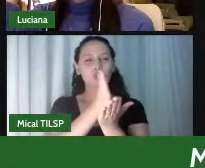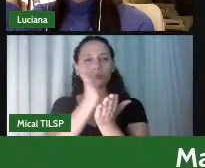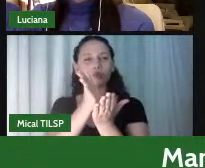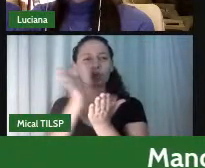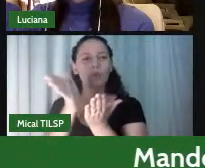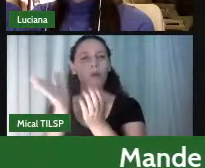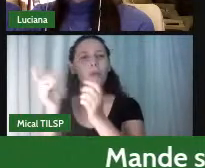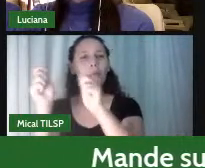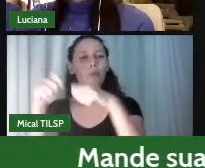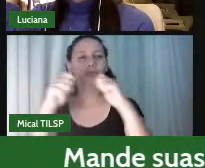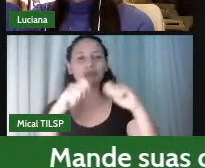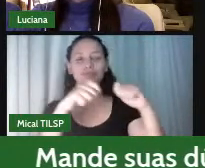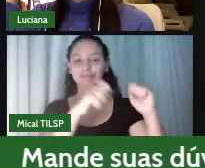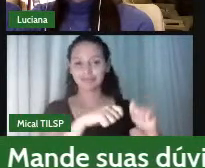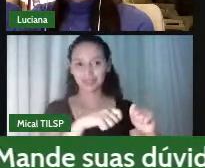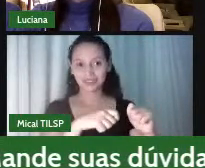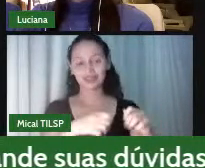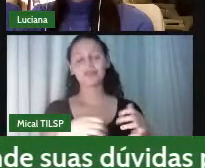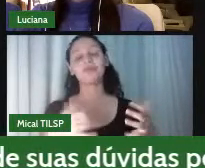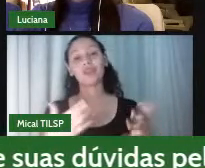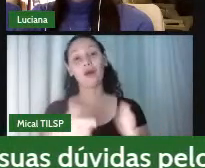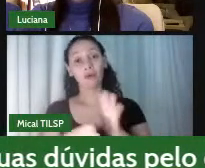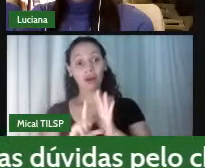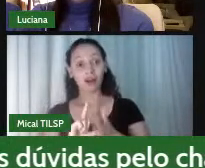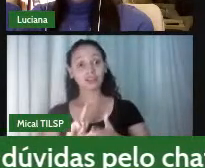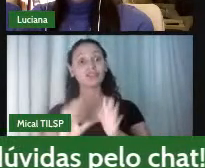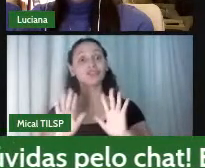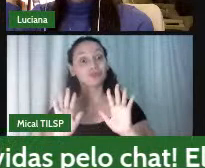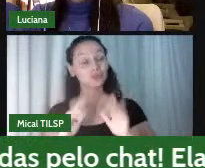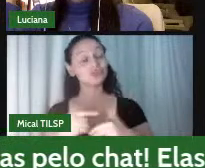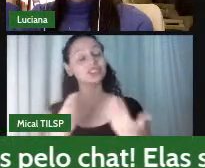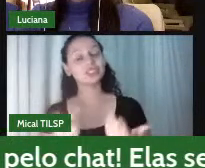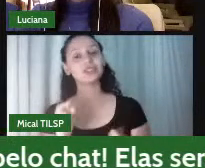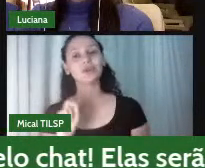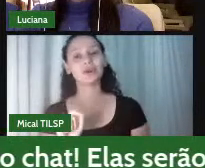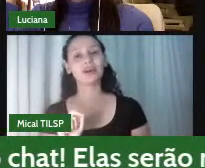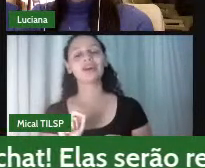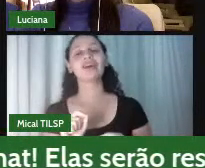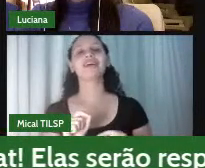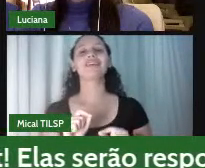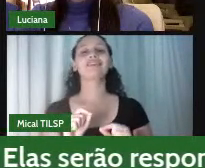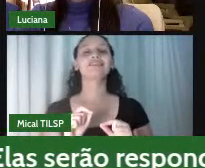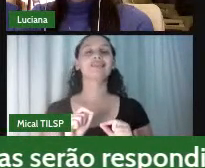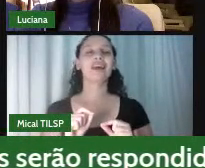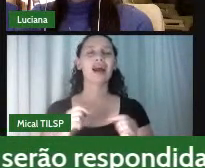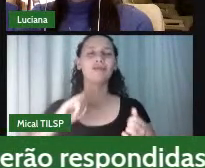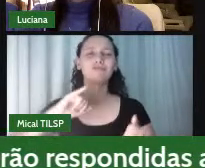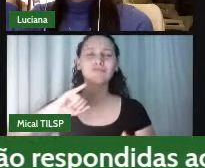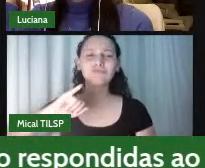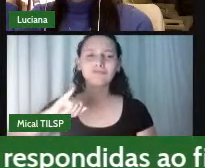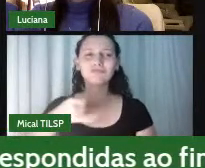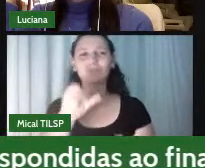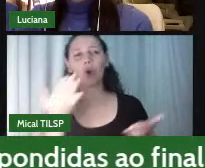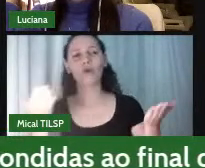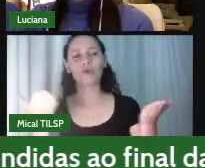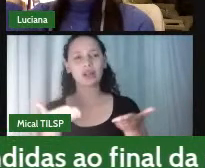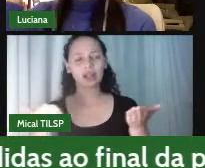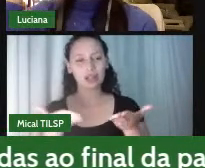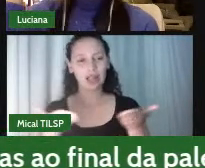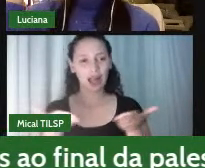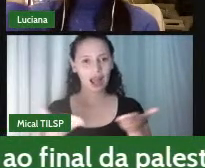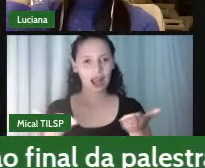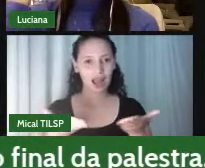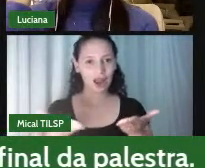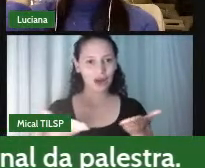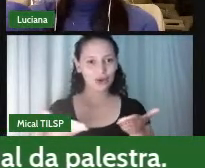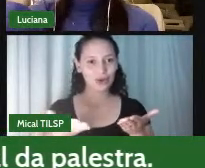crescendo. E antes só de me despedir nessa fala aqui de vocês, eu queria aproveitar o momento, aproveitar todos que estão aí presentes, para deixar